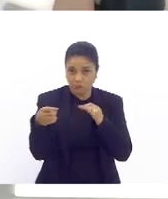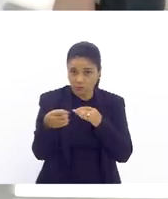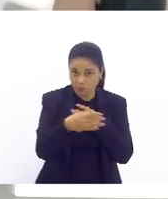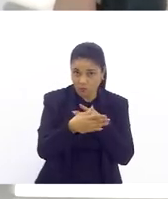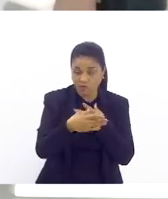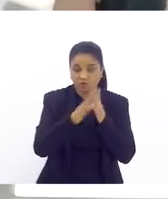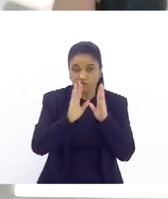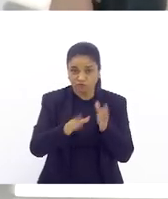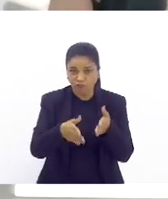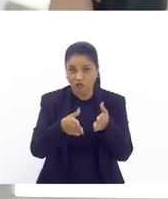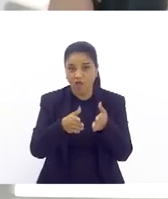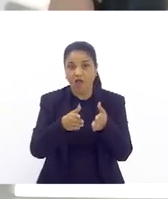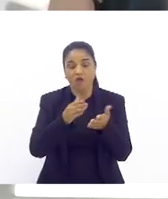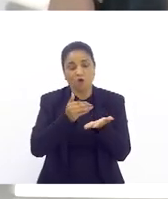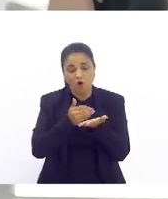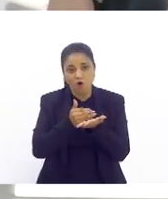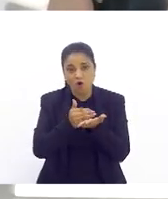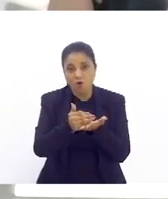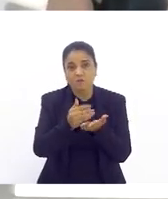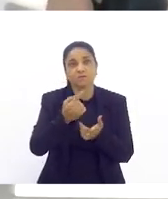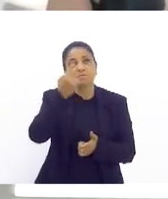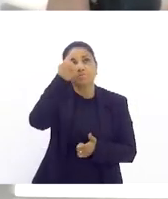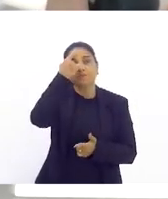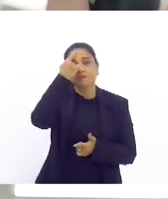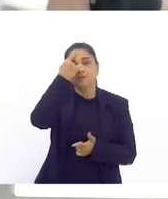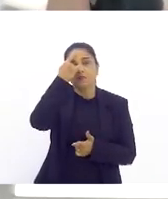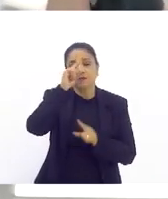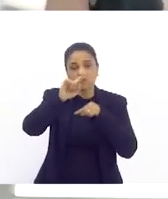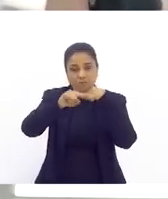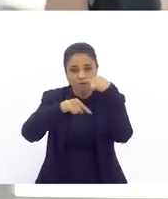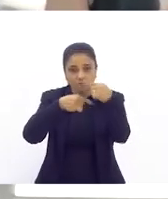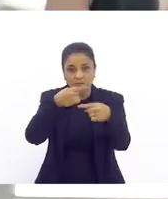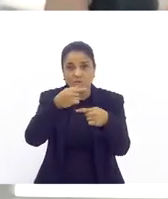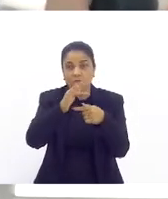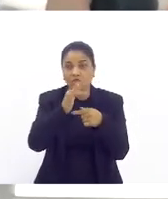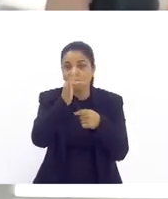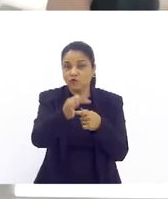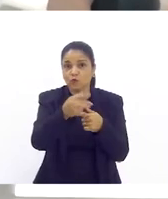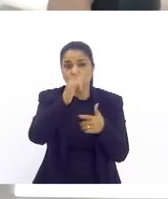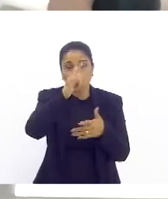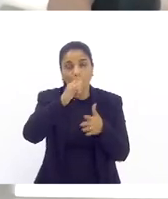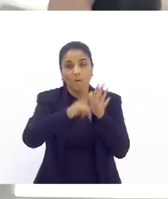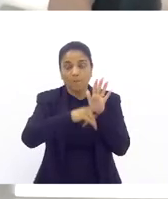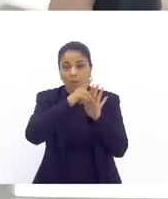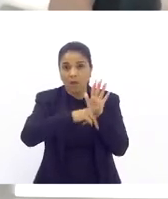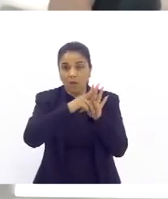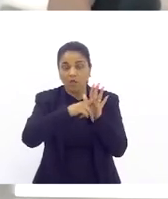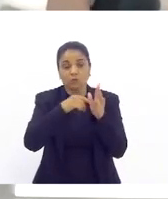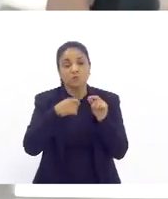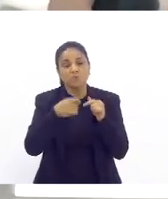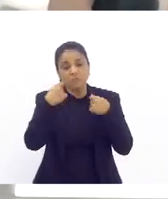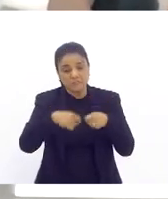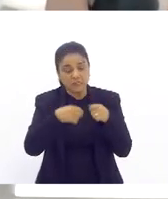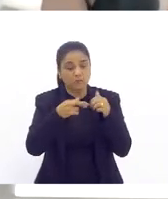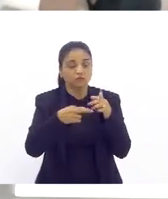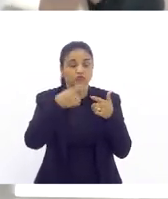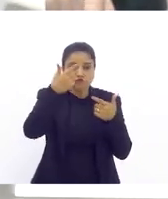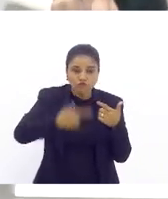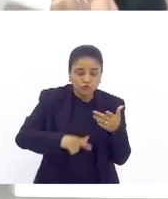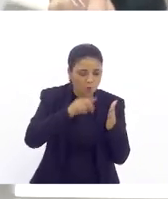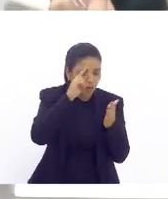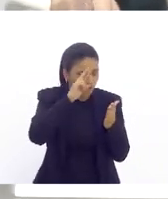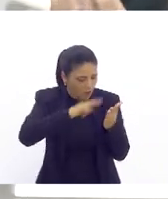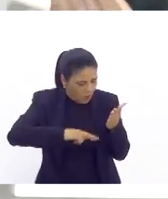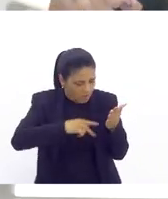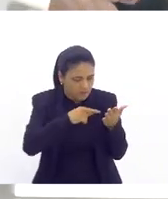um plano e já comecemos a pensar no próximo plano visando esse porque a gente só consegue revisar se a gente tiver um documento